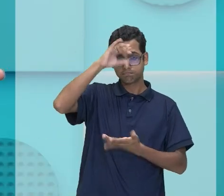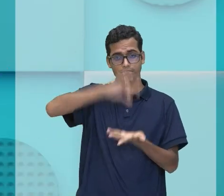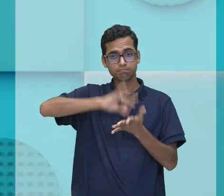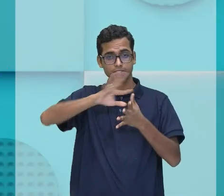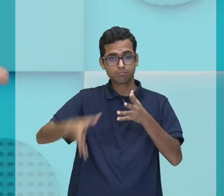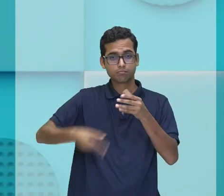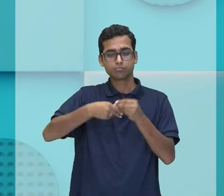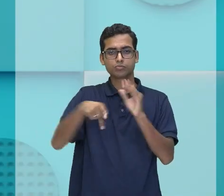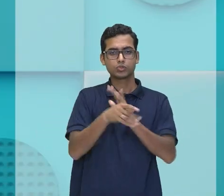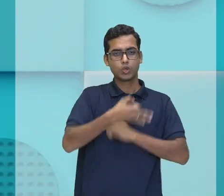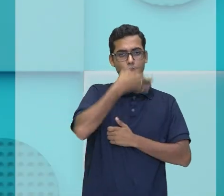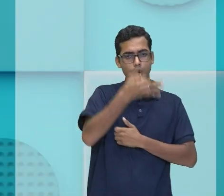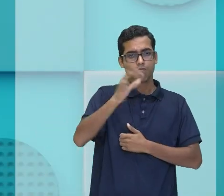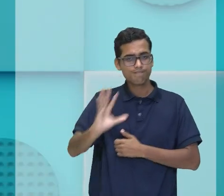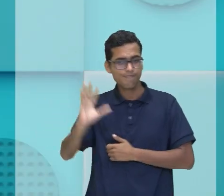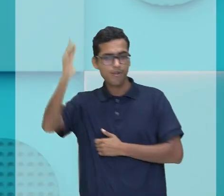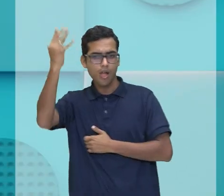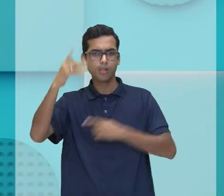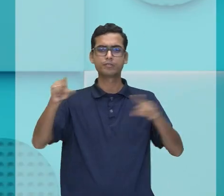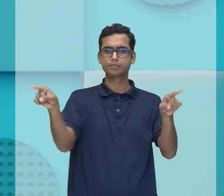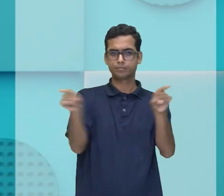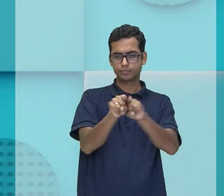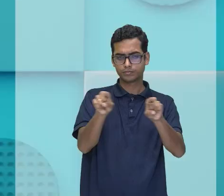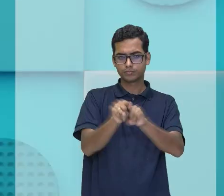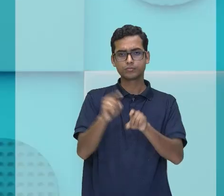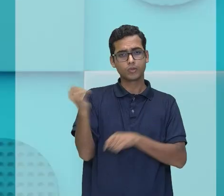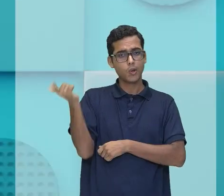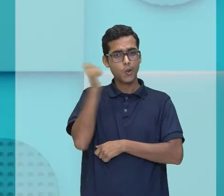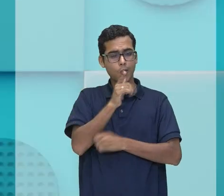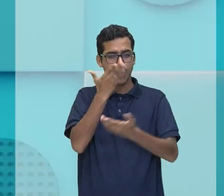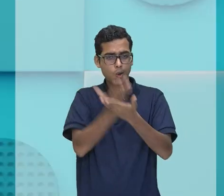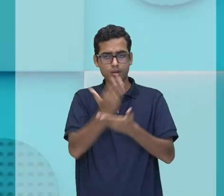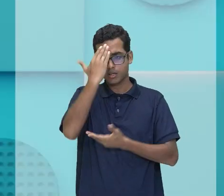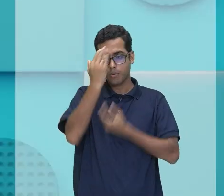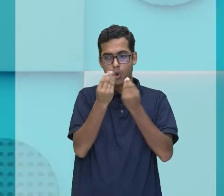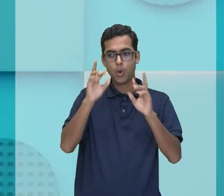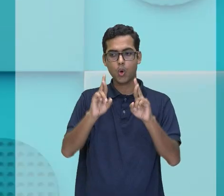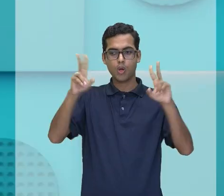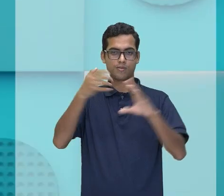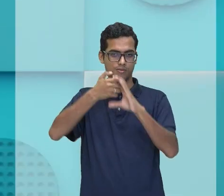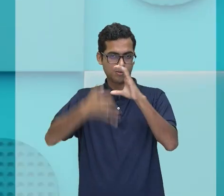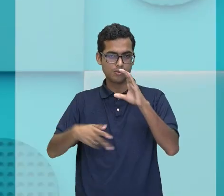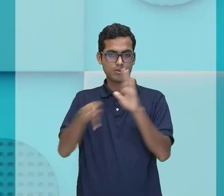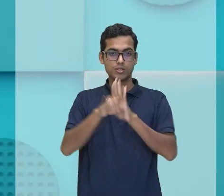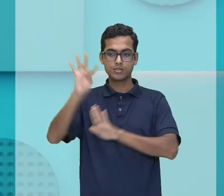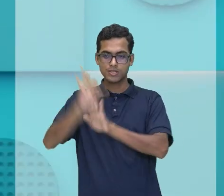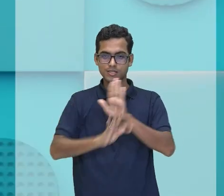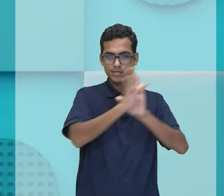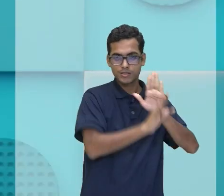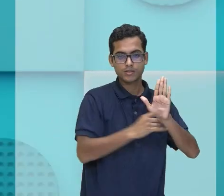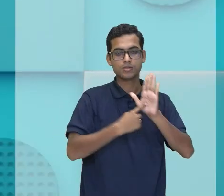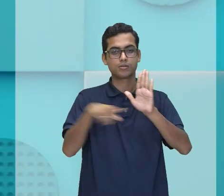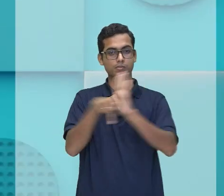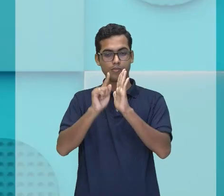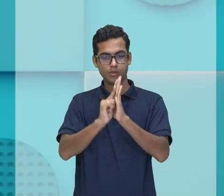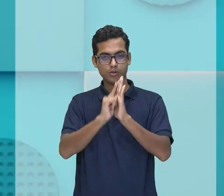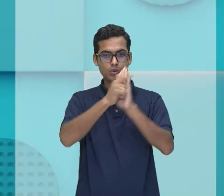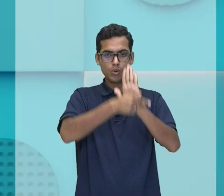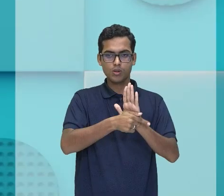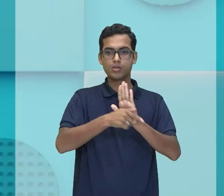sobre opinião, sobre fato, né? Fazer essa diferenciação dentro dos nossos textos e dos nossos gêneros, né?